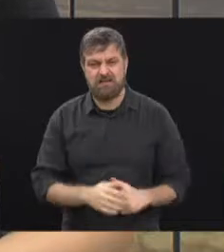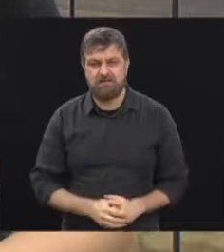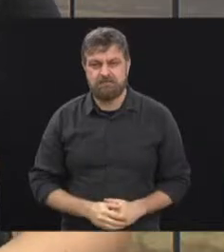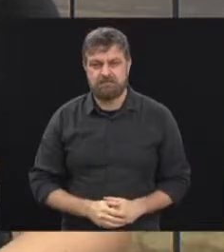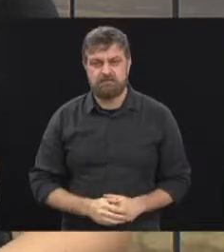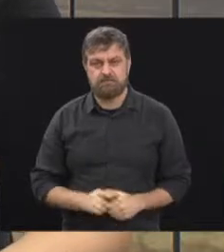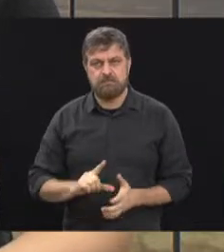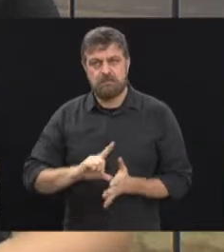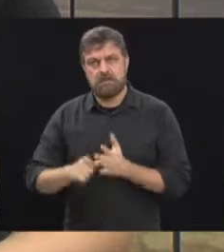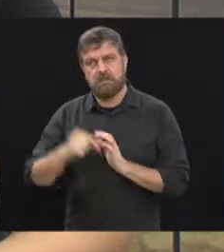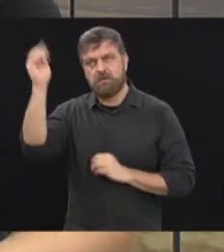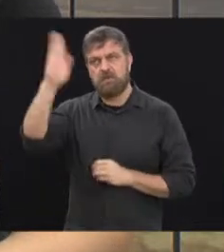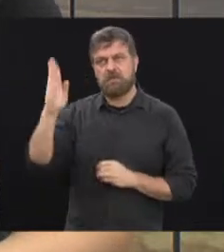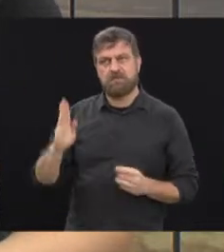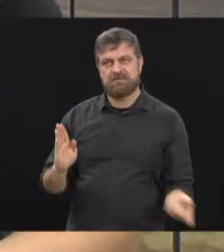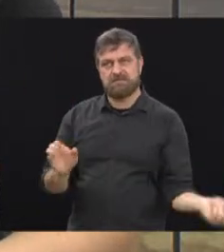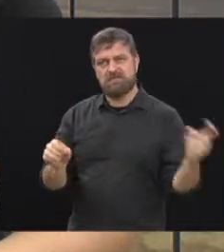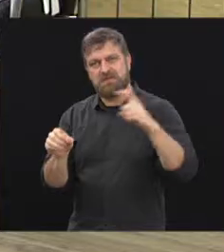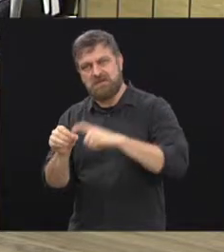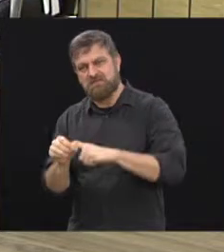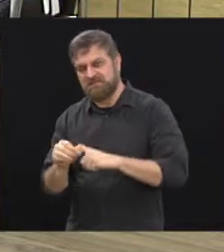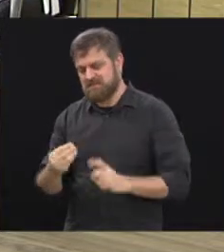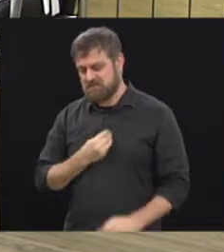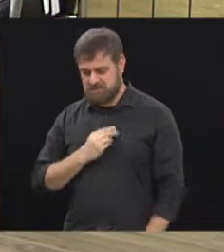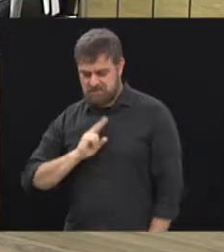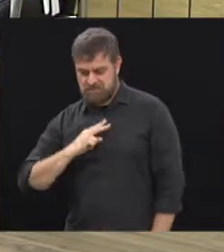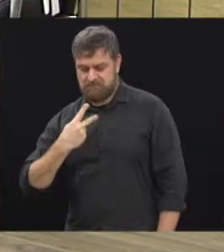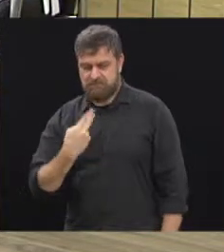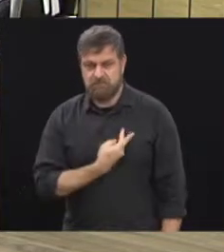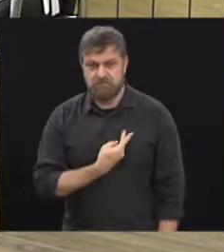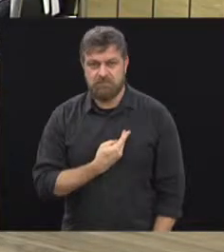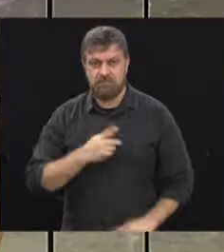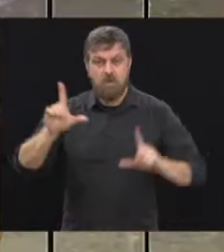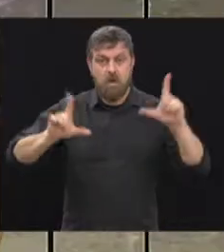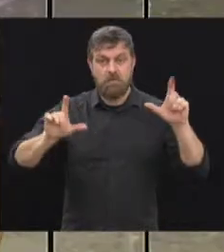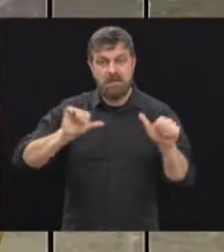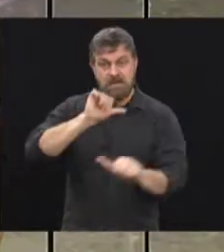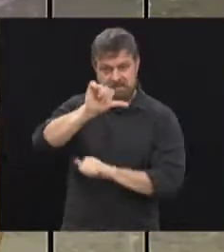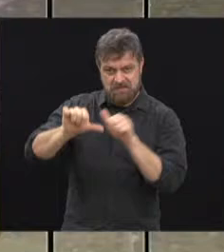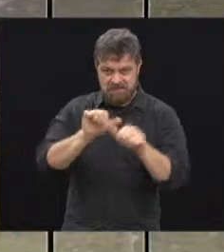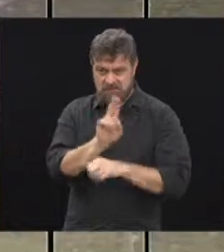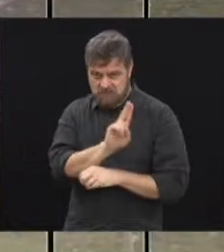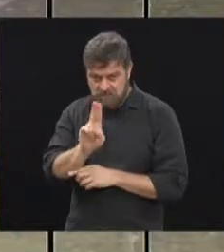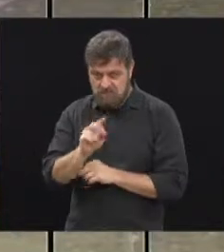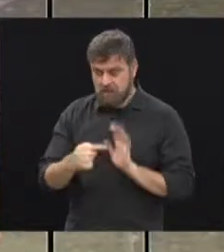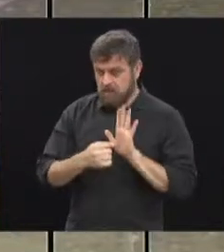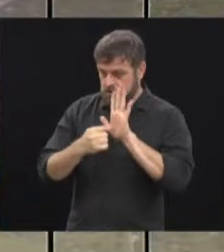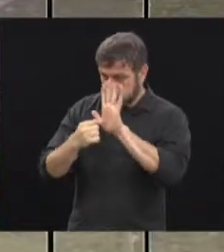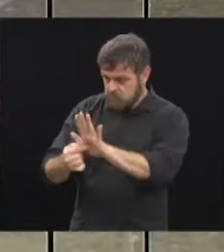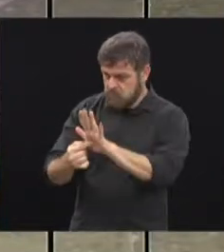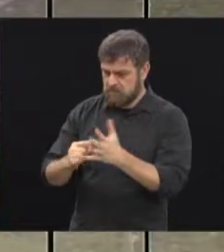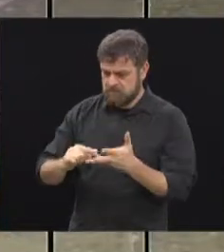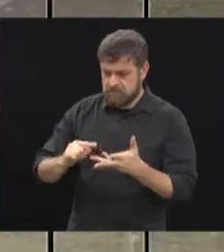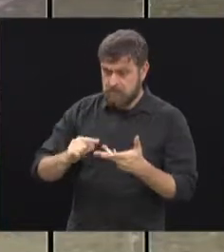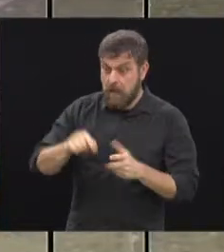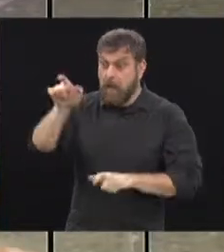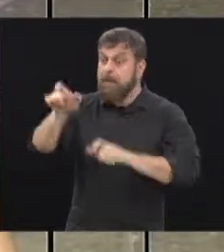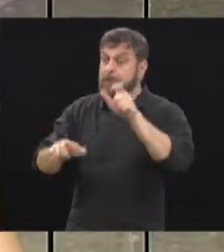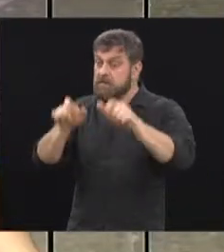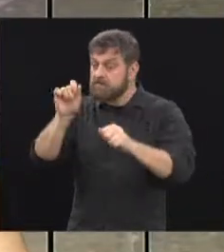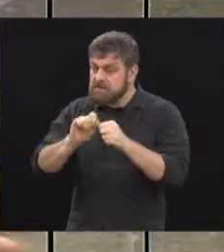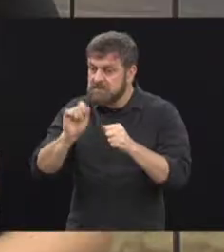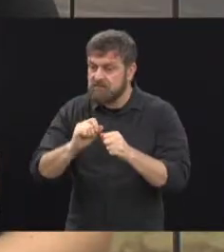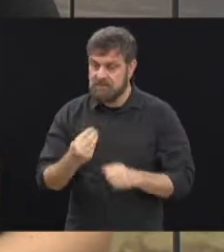aí eu voltei e mudei todo o meu estilo de vida. Nosso programa chama Transformação e a gente apresenta vários casos de pessoas